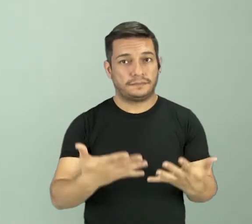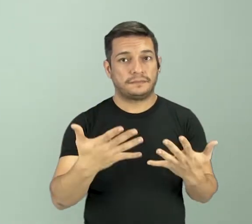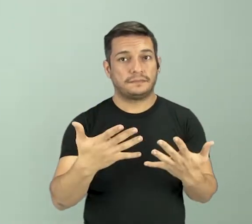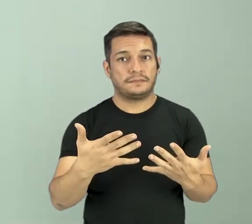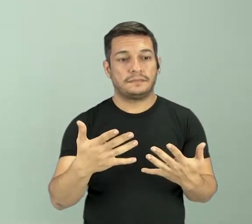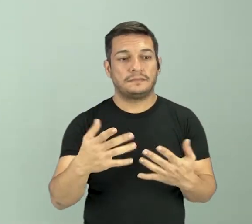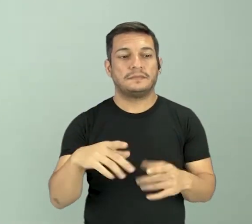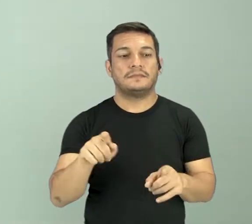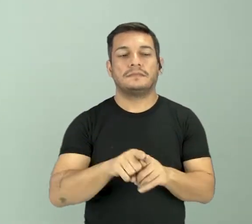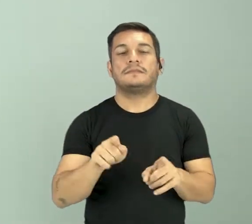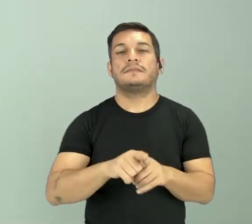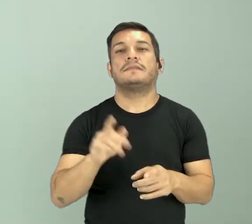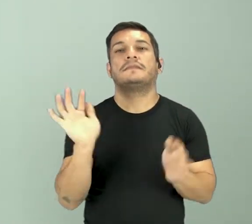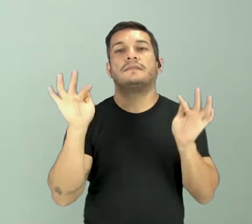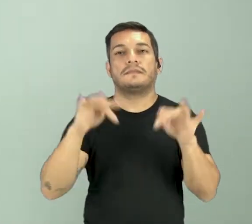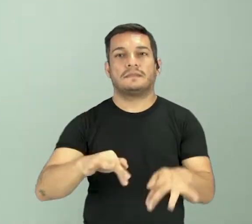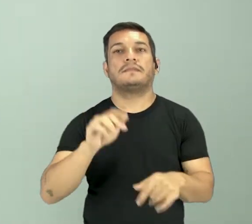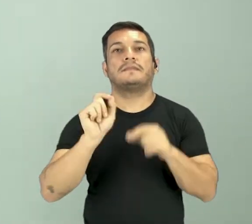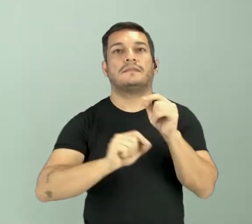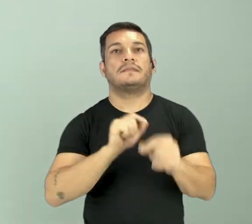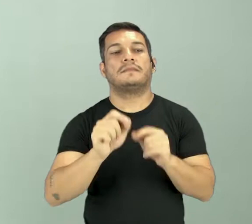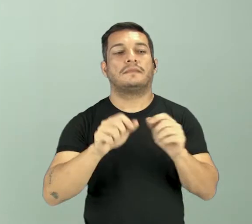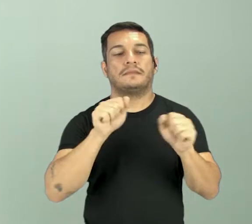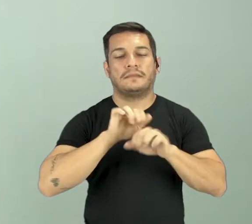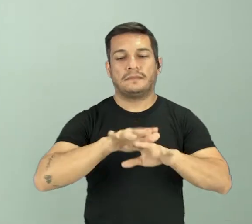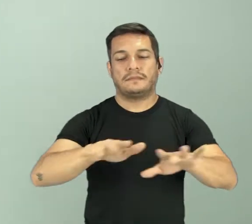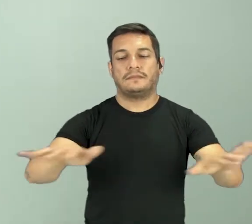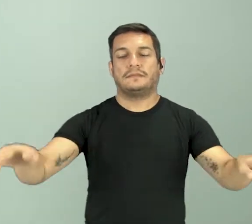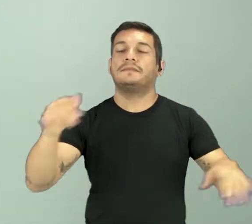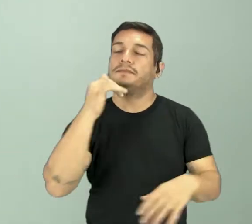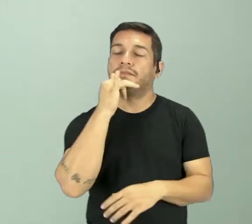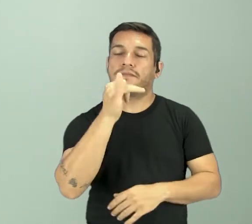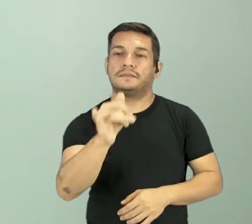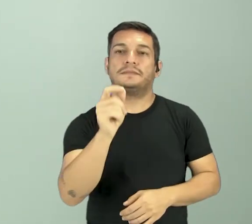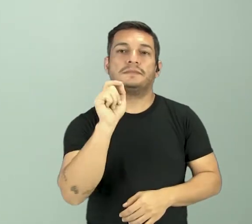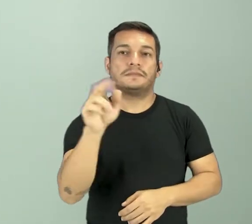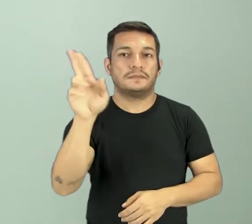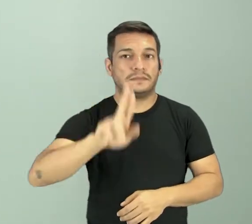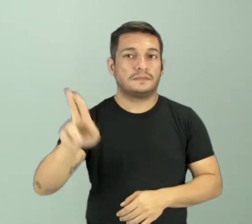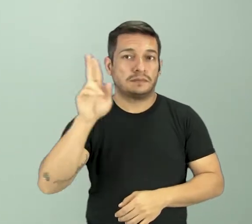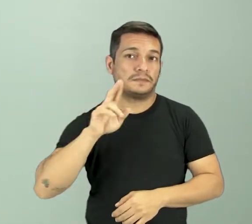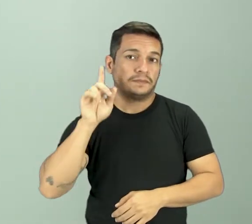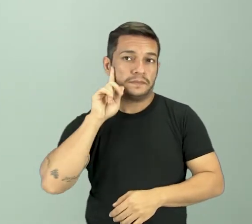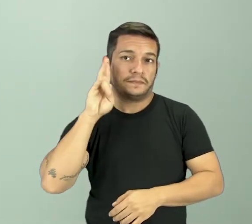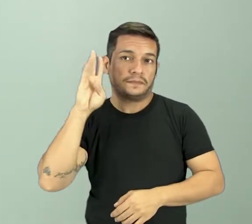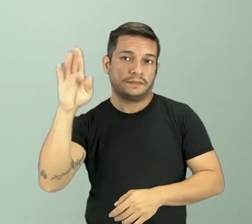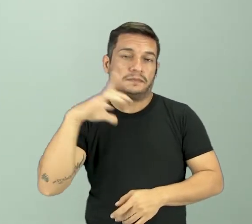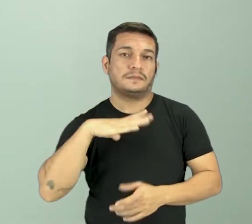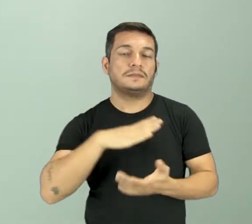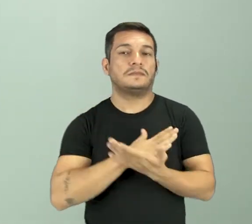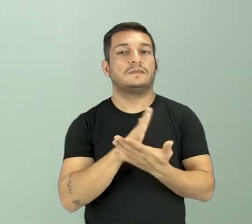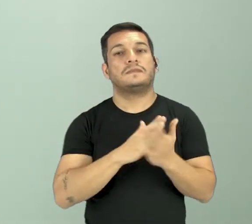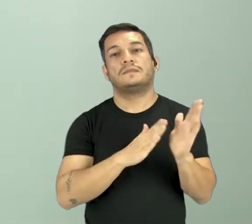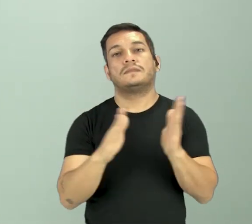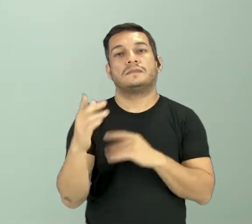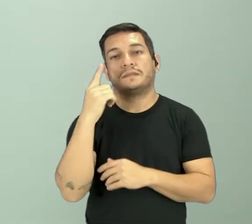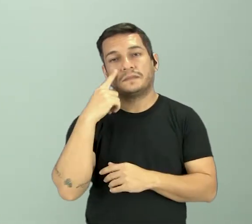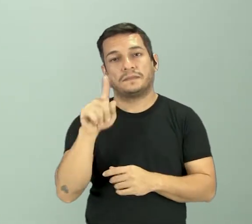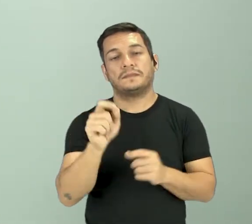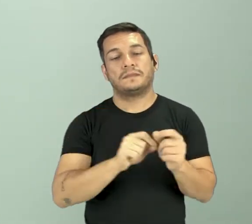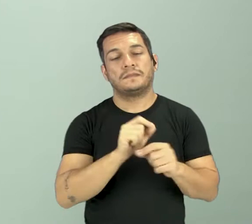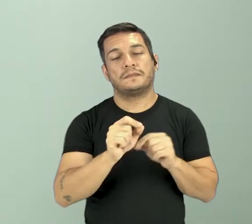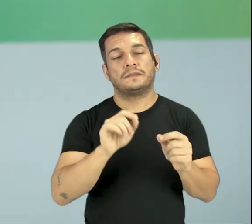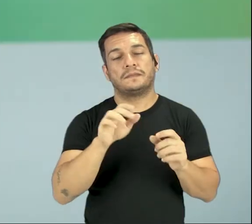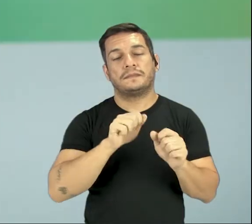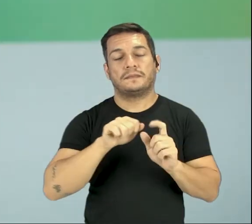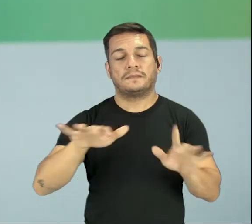dispositivo, e a gente finaliza com a distribuição de energia para o uso cotidiano. E aí tem alguns processos que a gente vai ver nessa